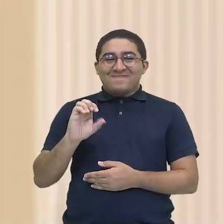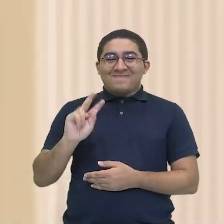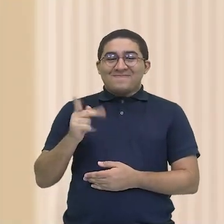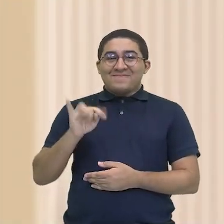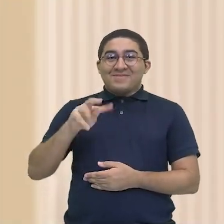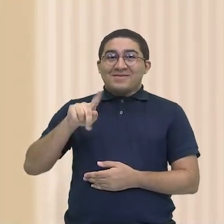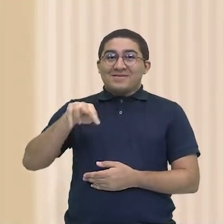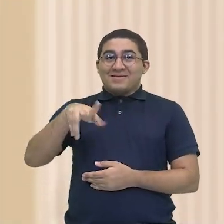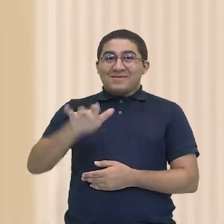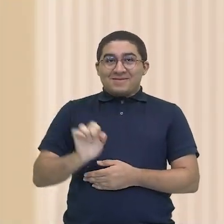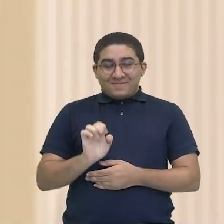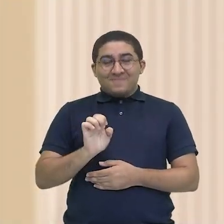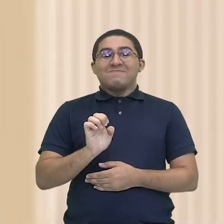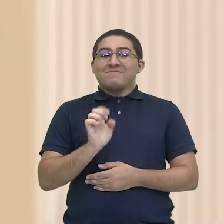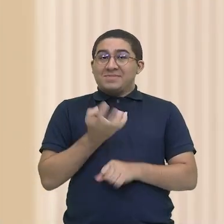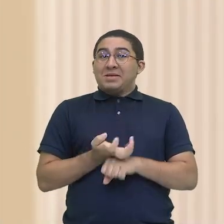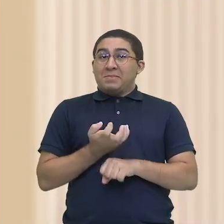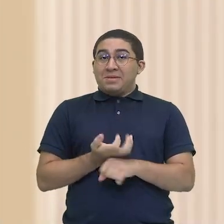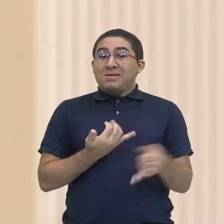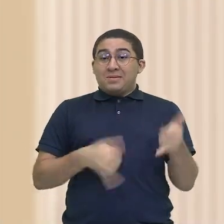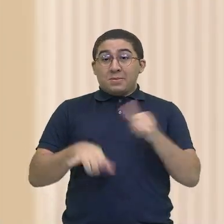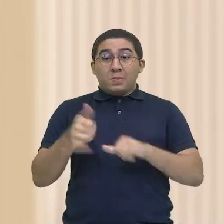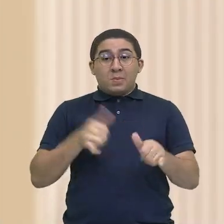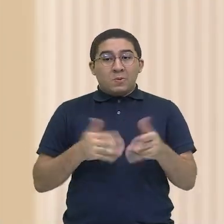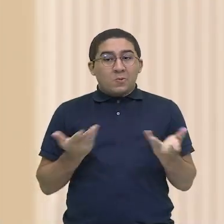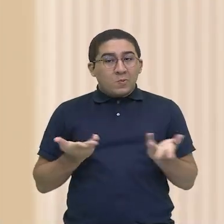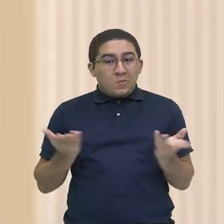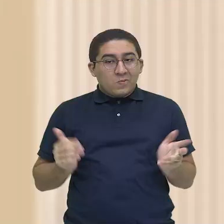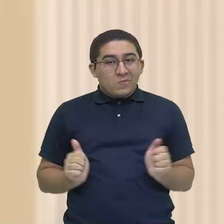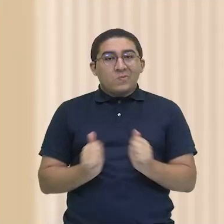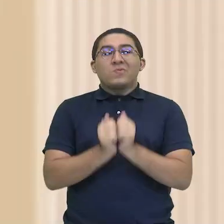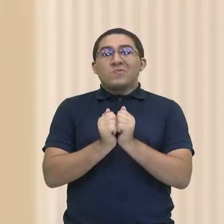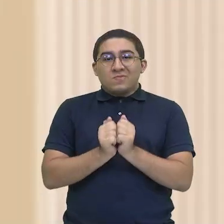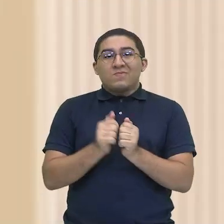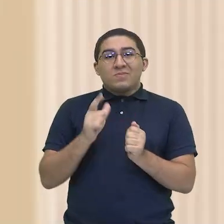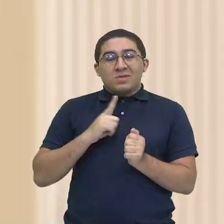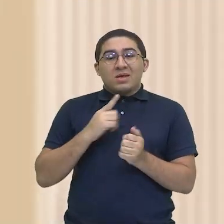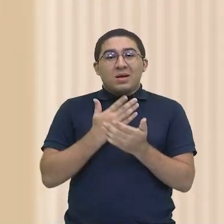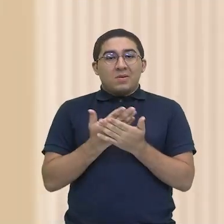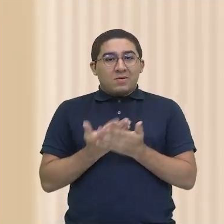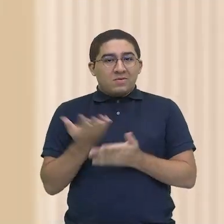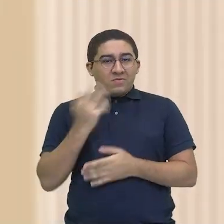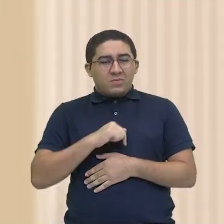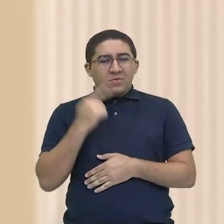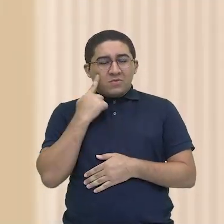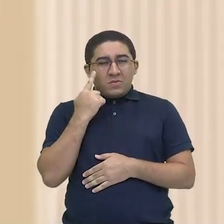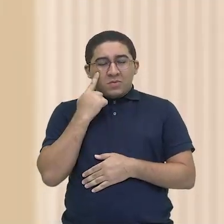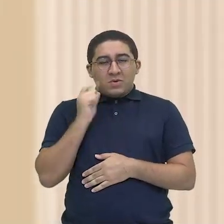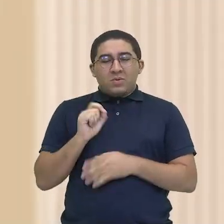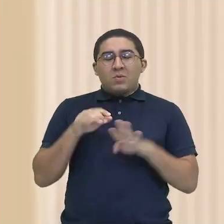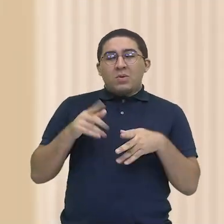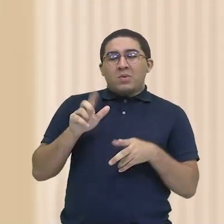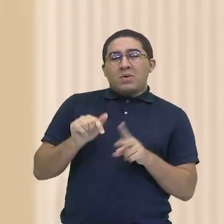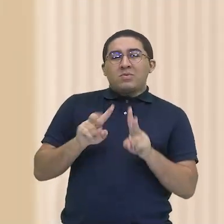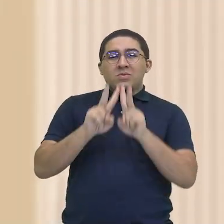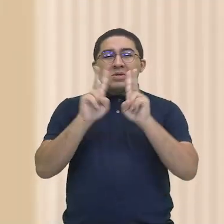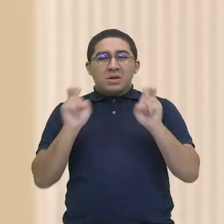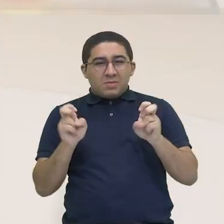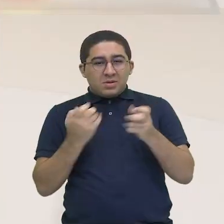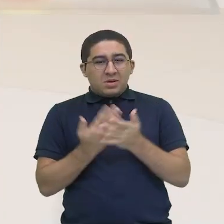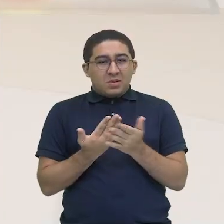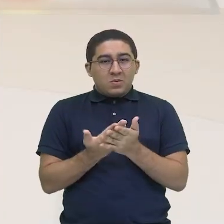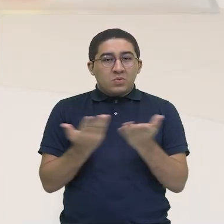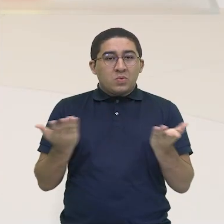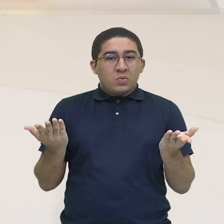professora Cristiane Marques, sou professora do componente de Química e estou aqui com vocês acompanhando essa nossa aula. Então, agora vamos ver qual